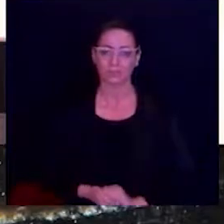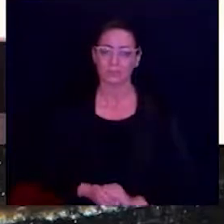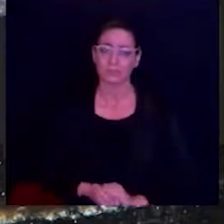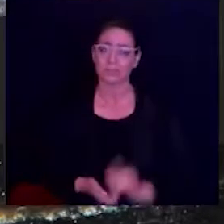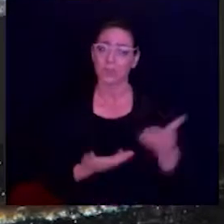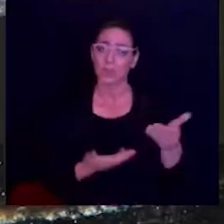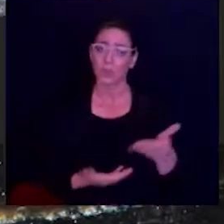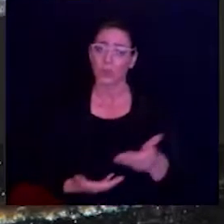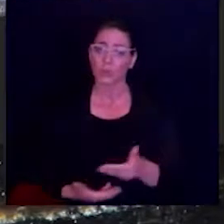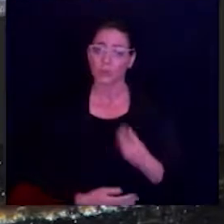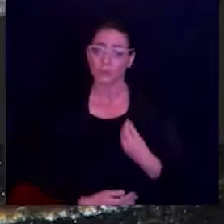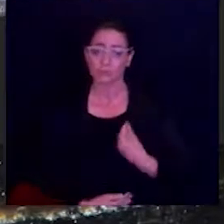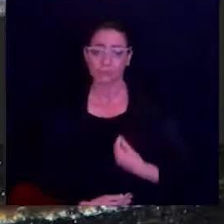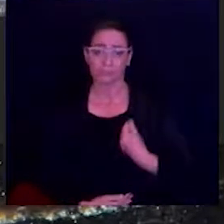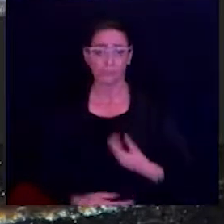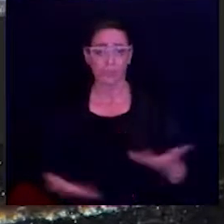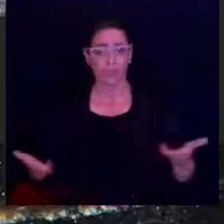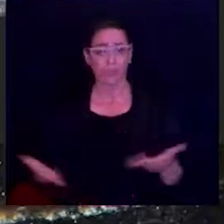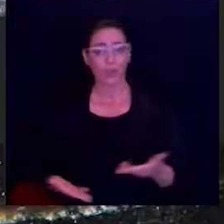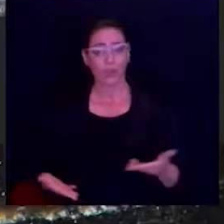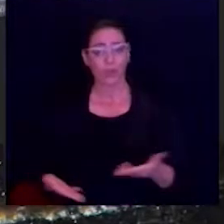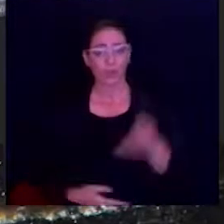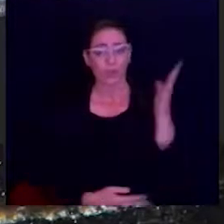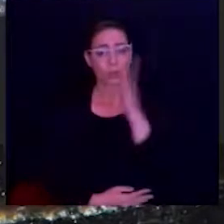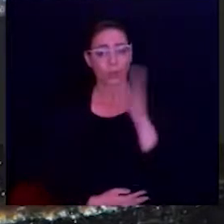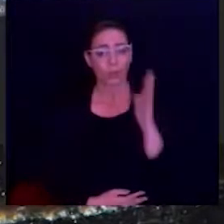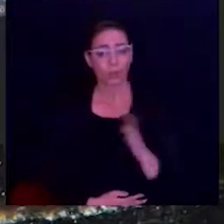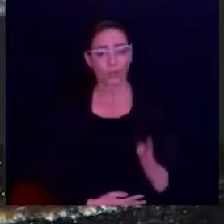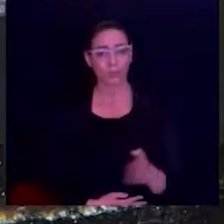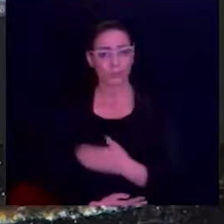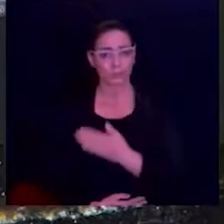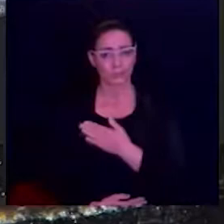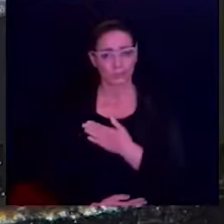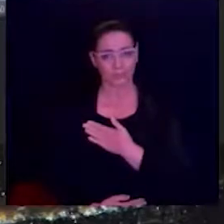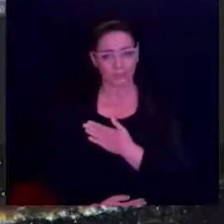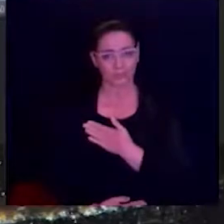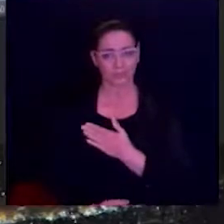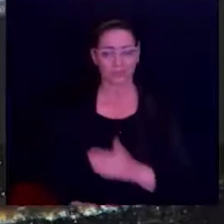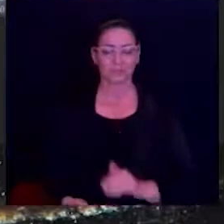Convidamos os presentes para ouvirem o canto do Hino Nacional Brasileiro.